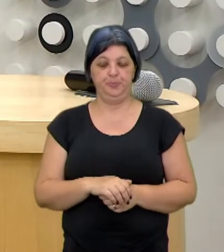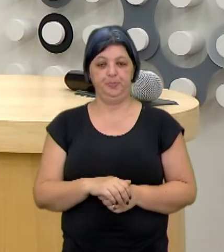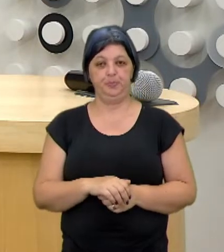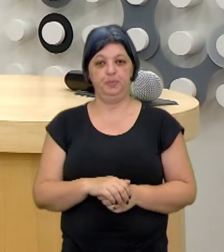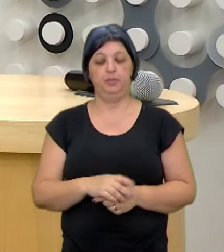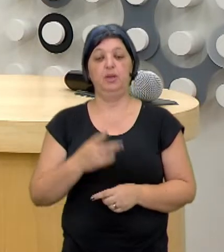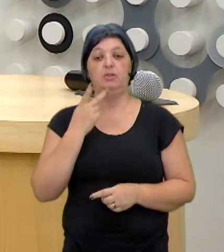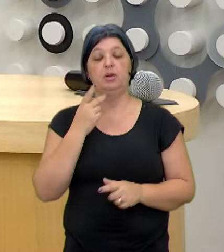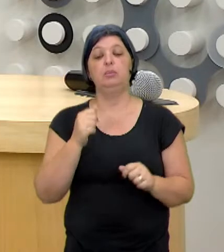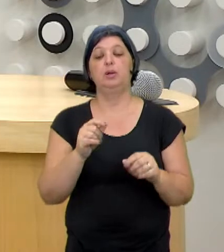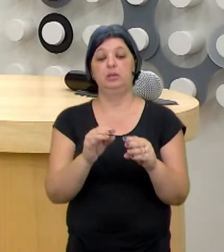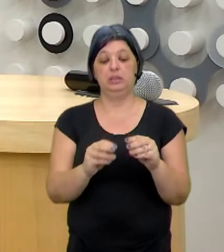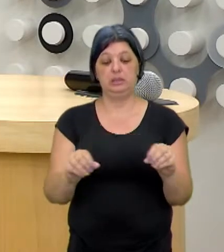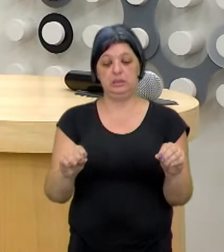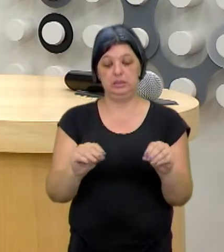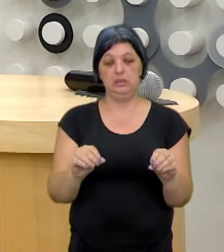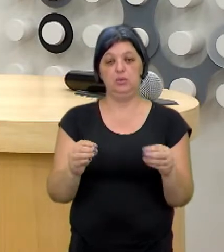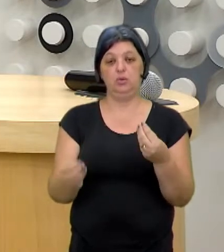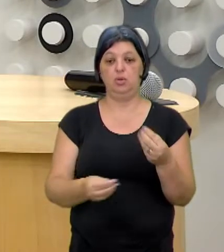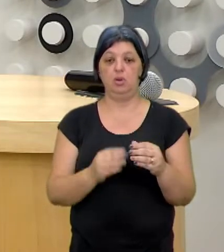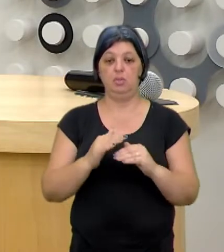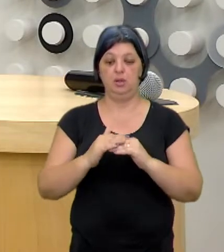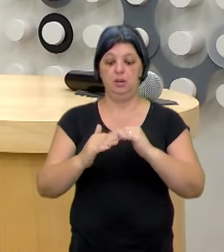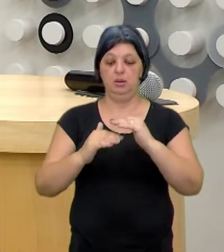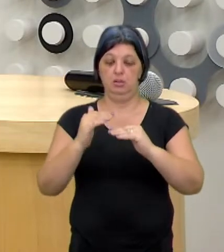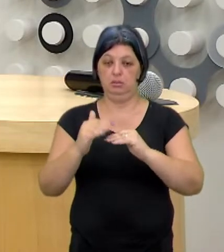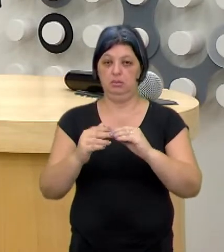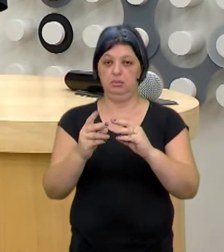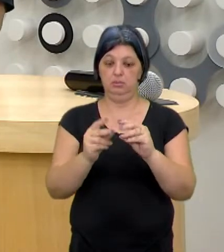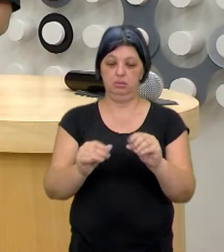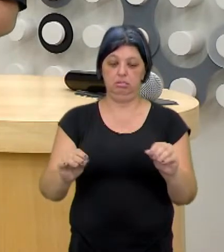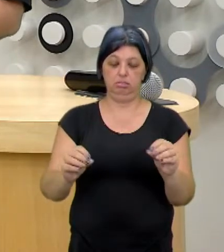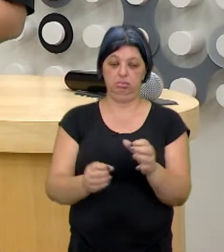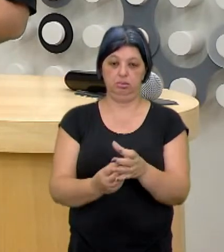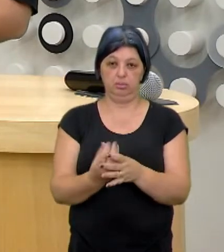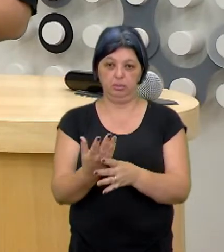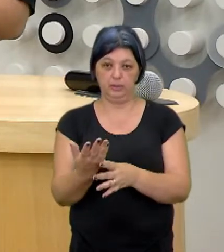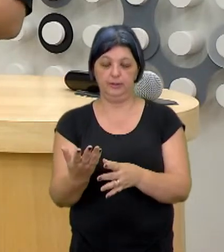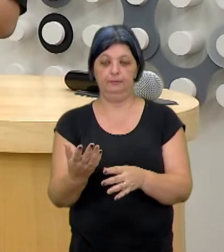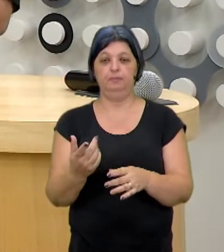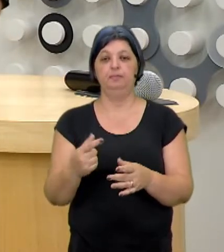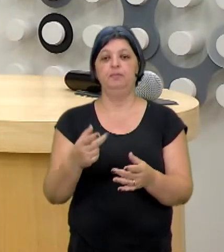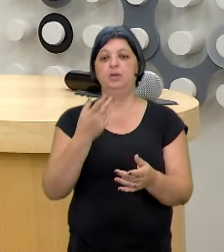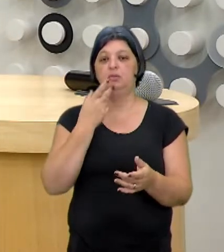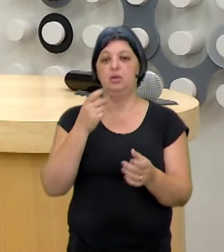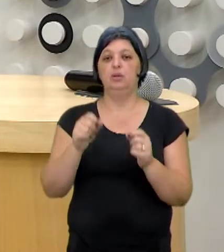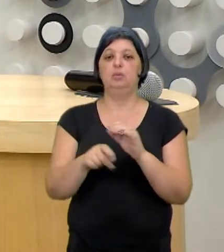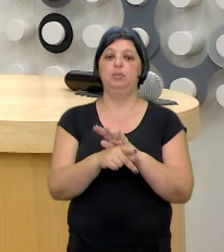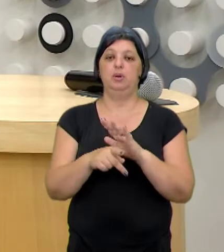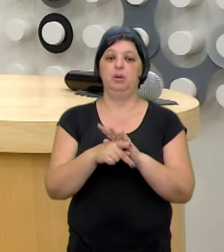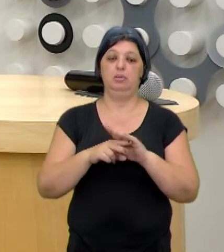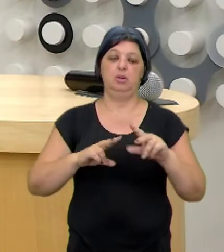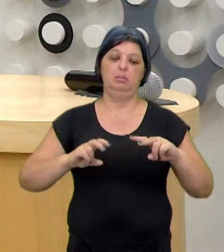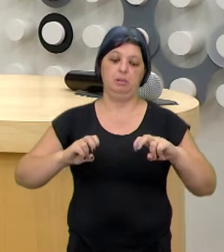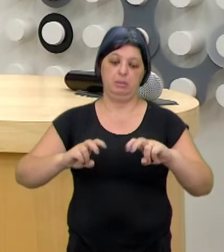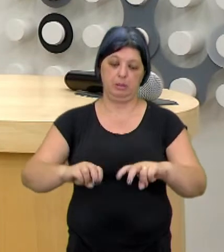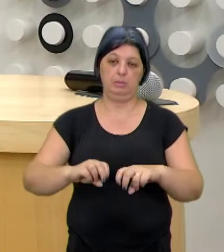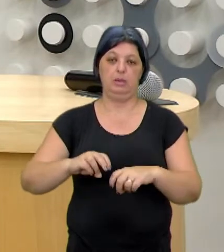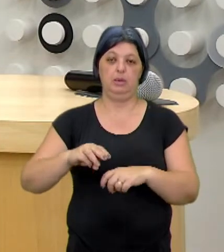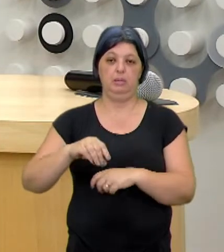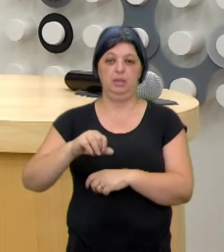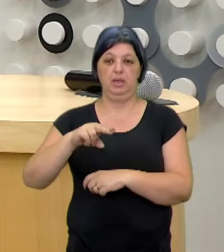do solo, da formação aí da superfície, a gente está falando aí de recursos minerais, a gente está falando